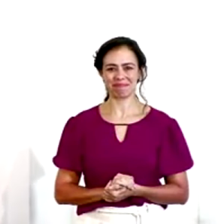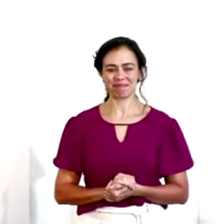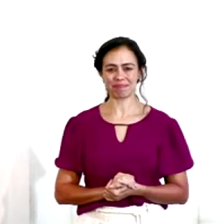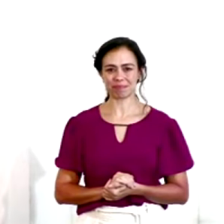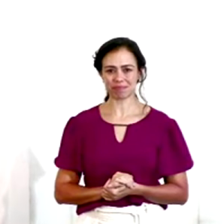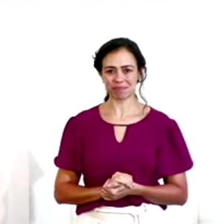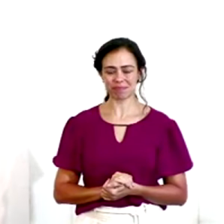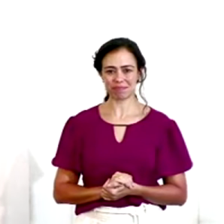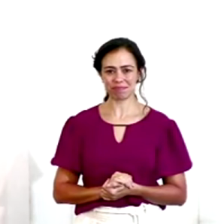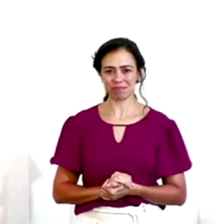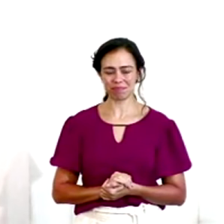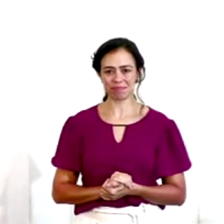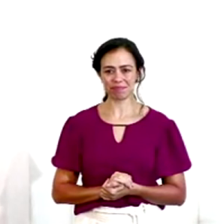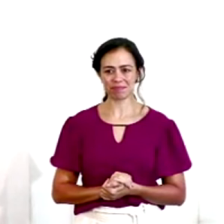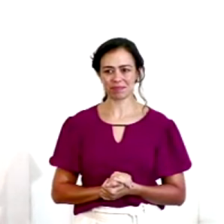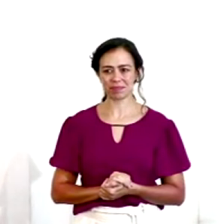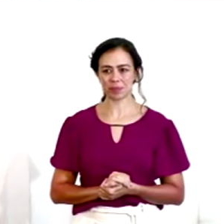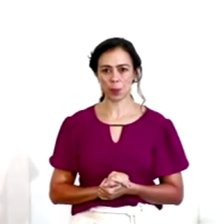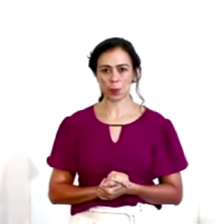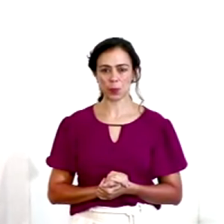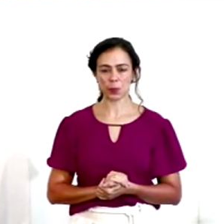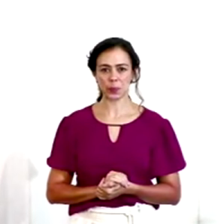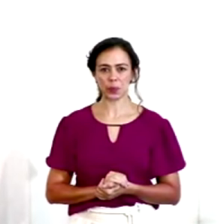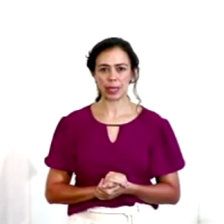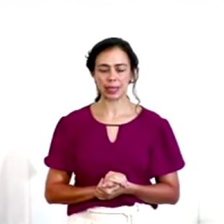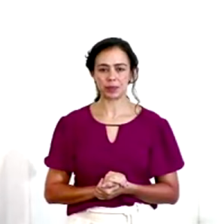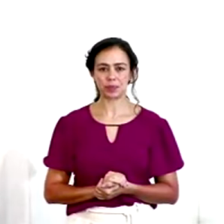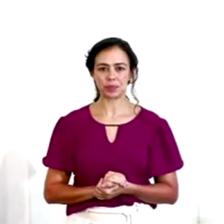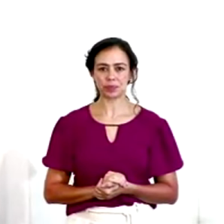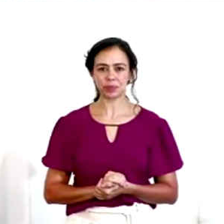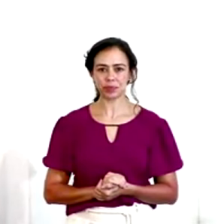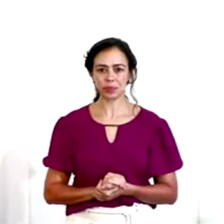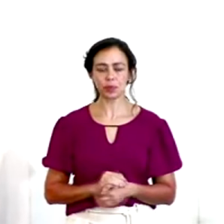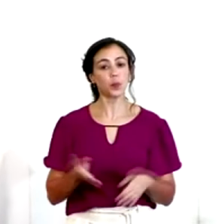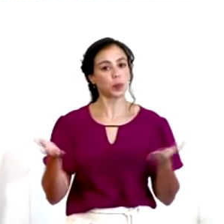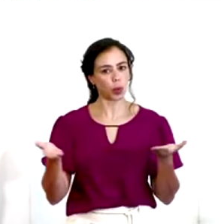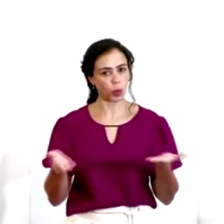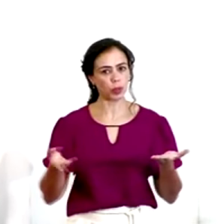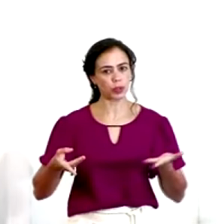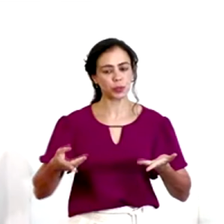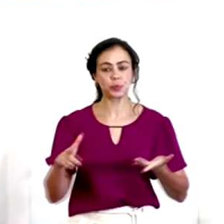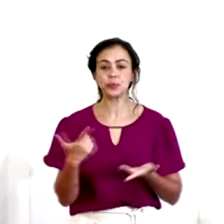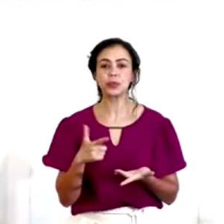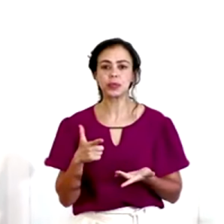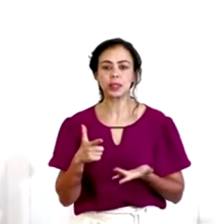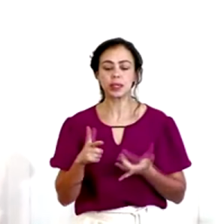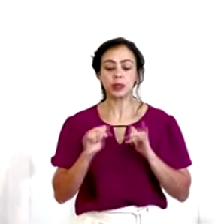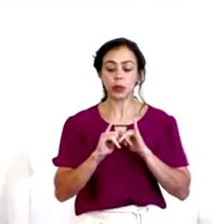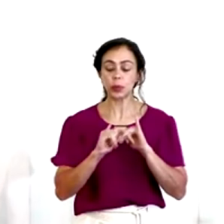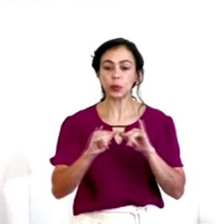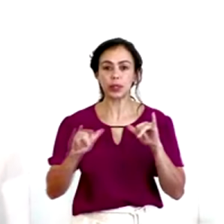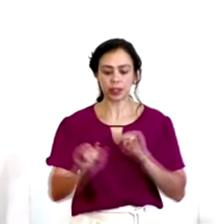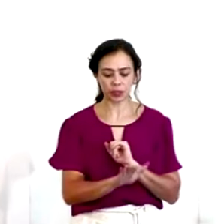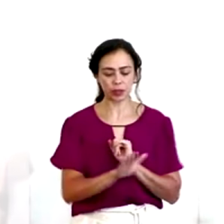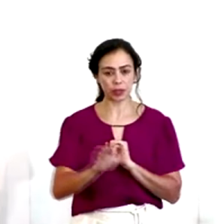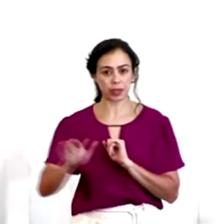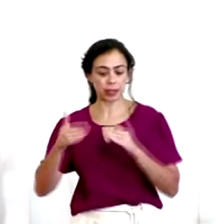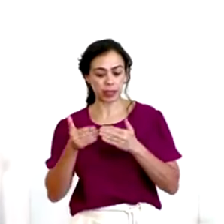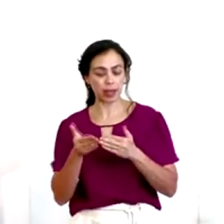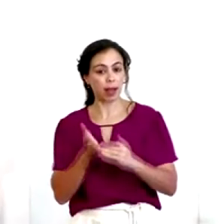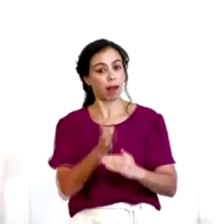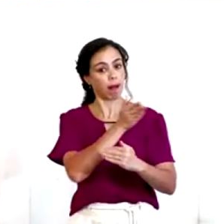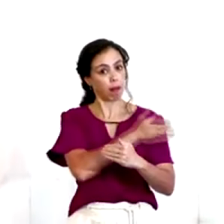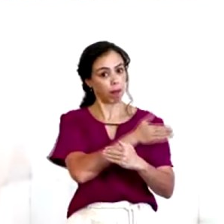Queridos, como não teremos hoje o culto ou a mensagem para as crianças, eu gostaria de desafiá-las a fazer